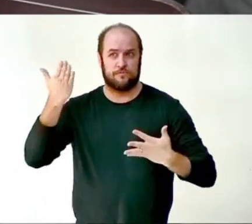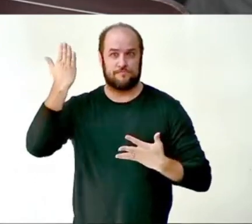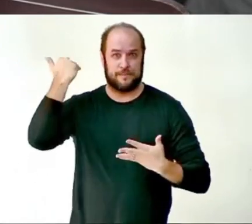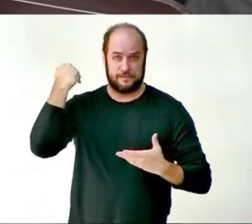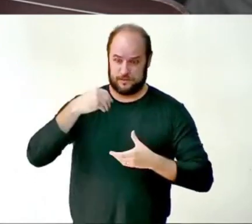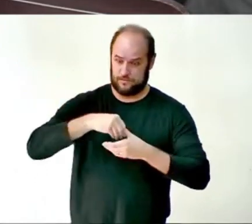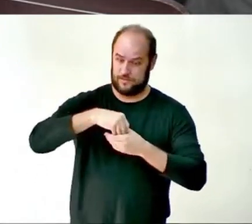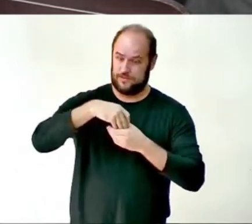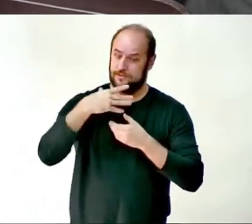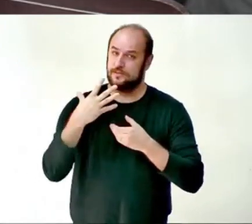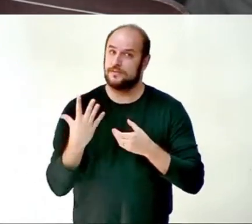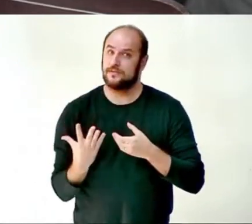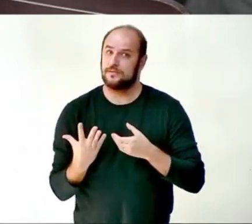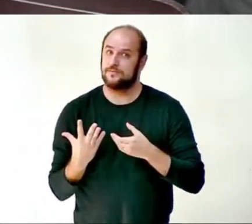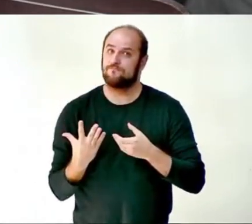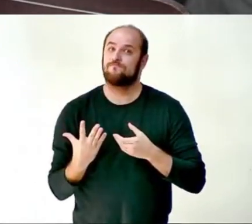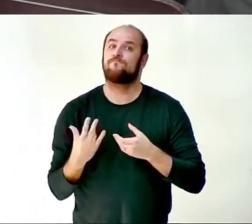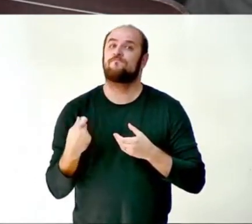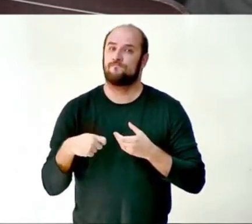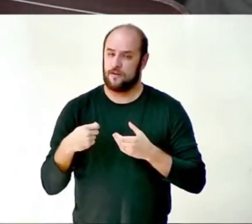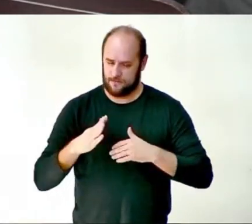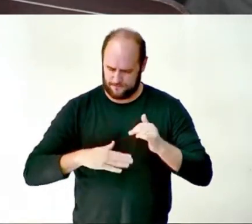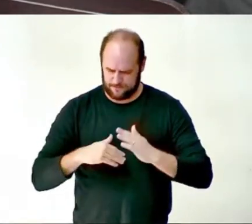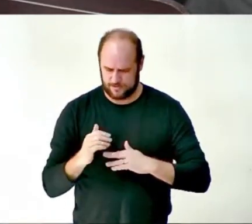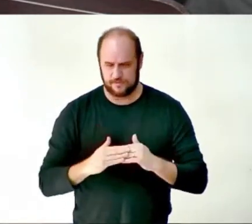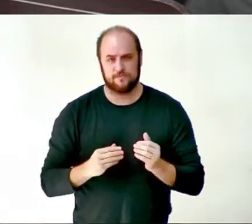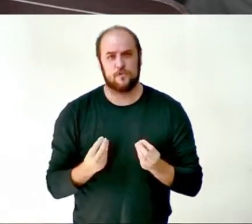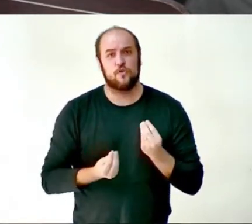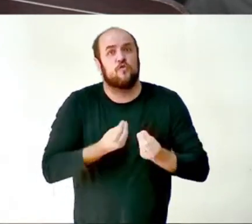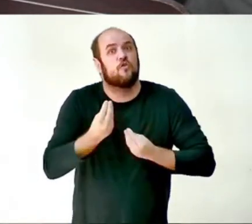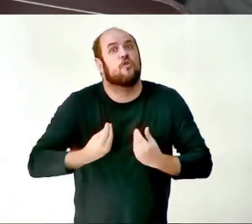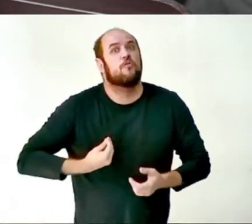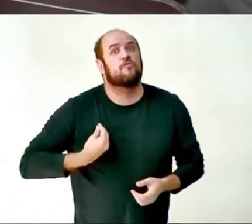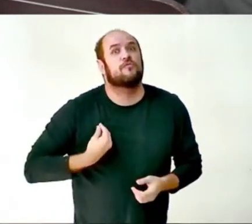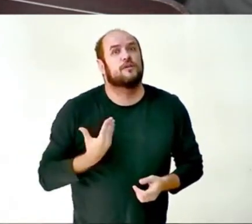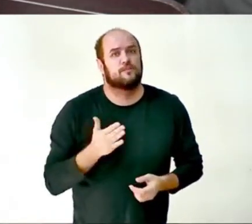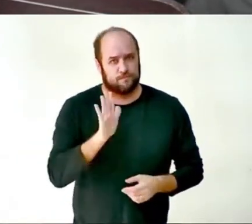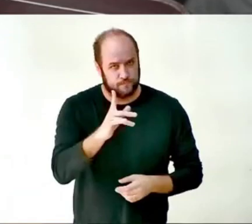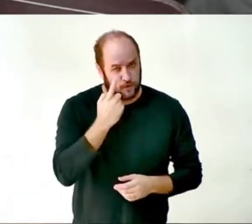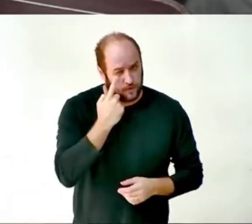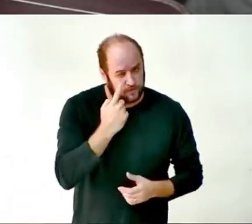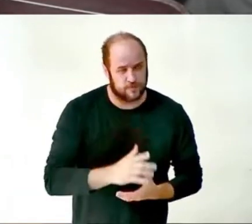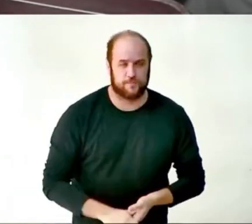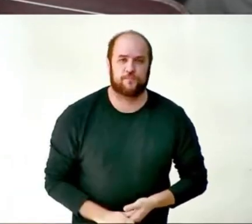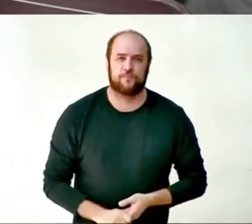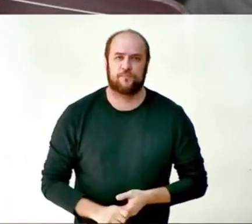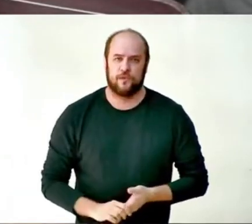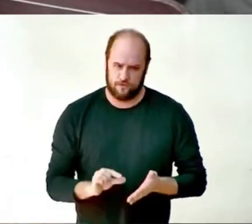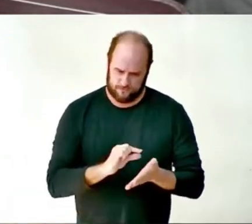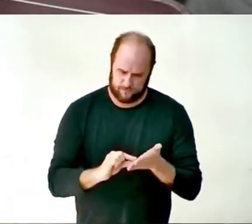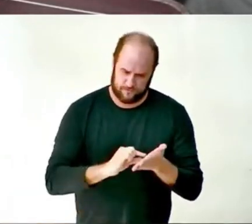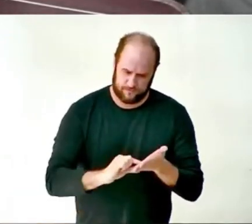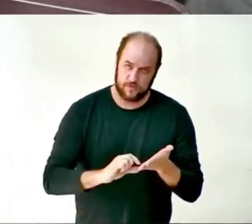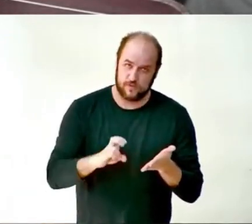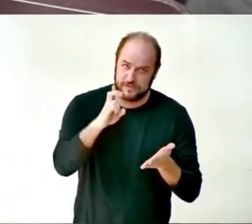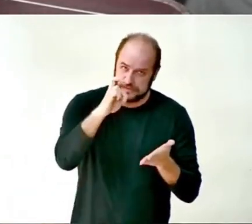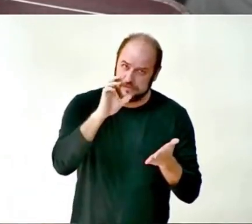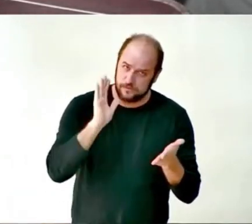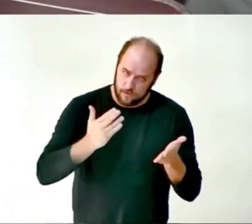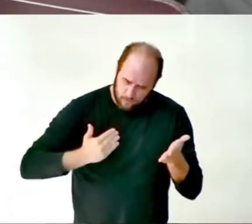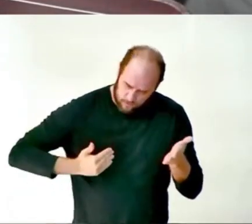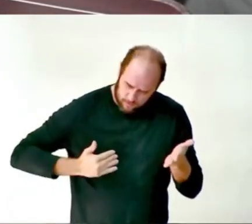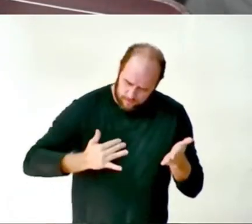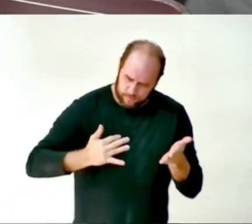essência, praticar. Como é que a igreja viveria? Então vejamos aqui. Eu falo a partir desses 5 versículos, então,